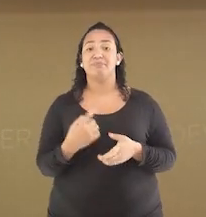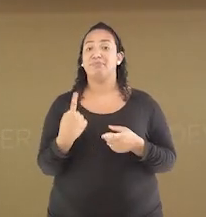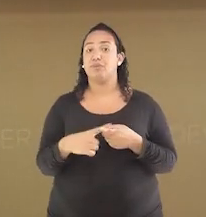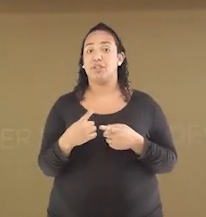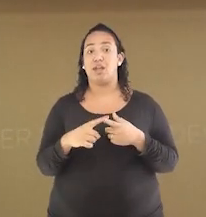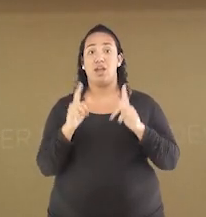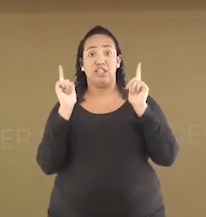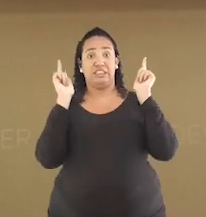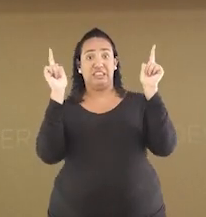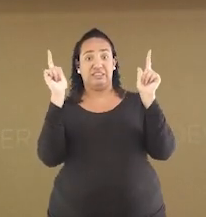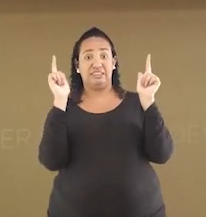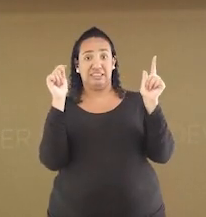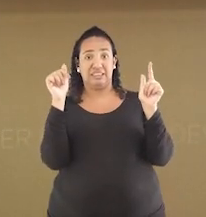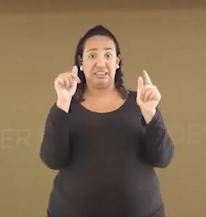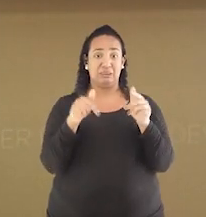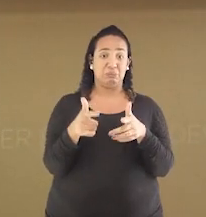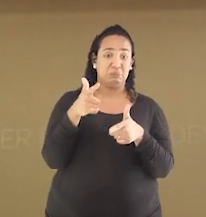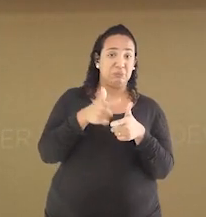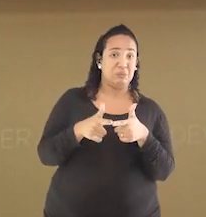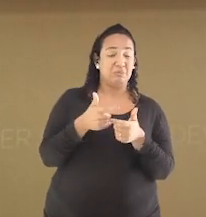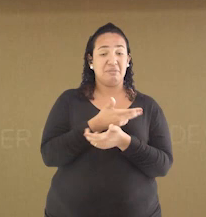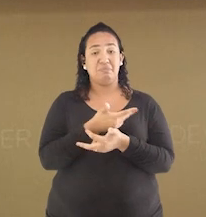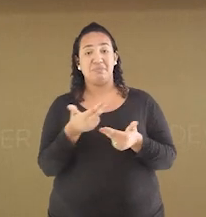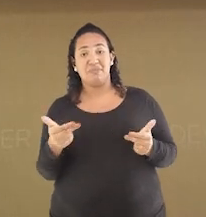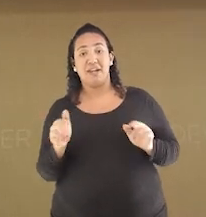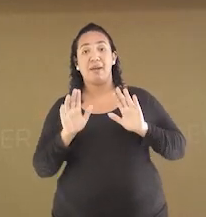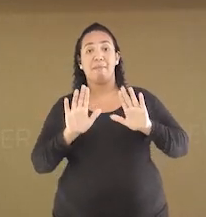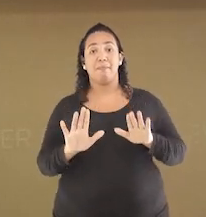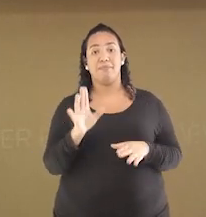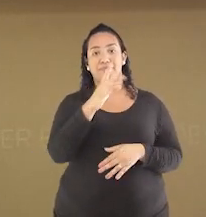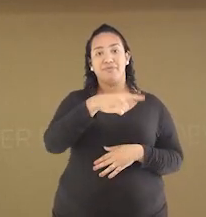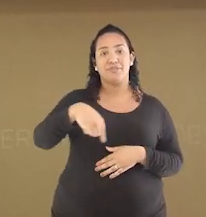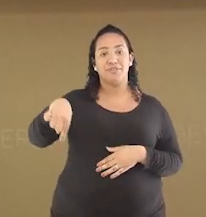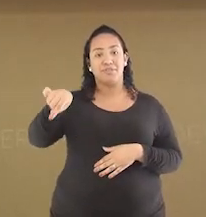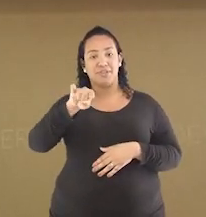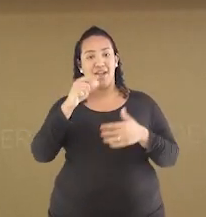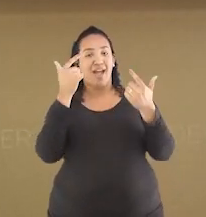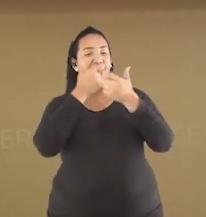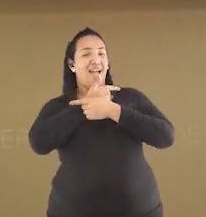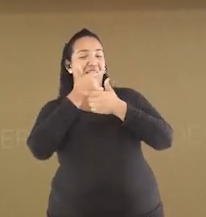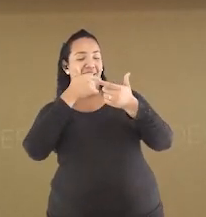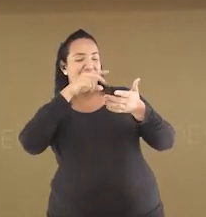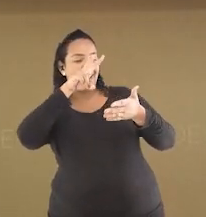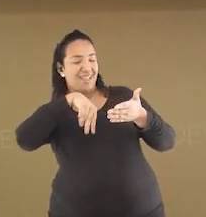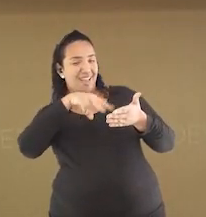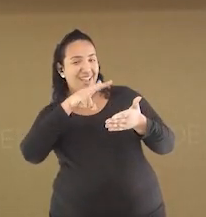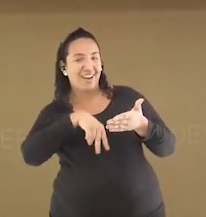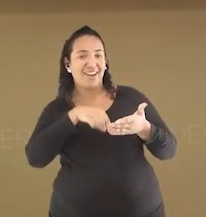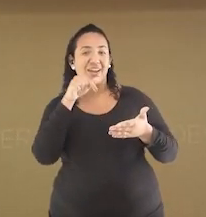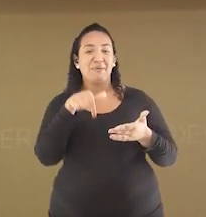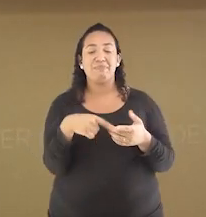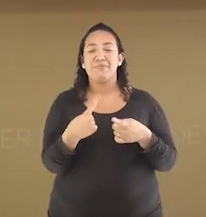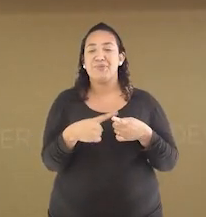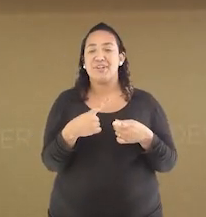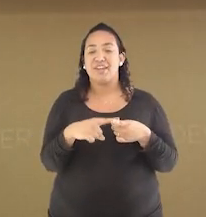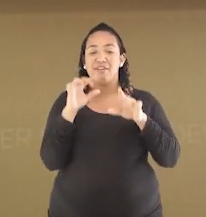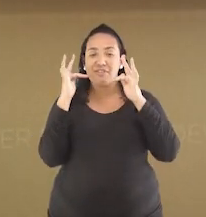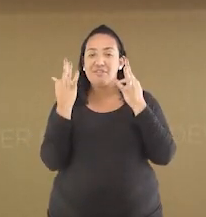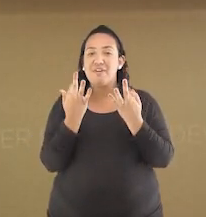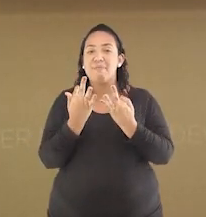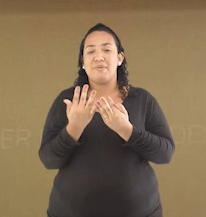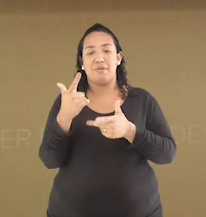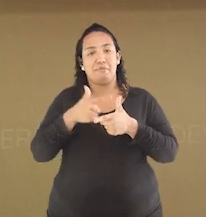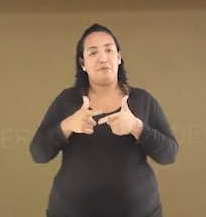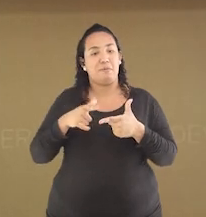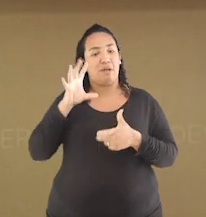aventuras serem bem desastrosas, a gente se diverte entendendo a forma como eles contornaram cada